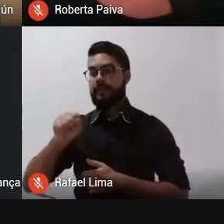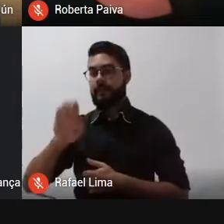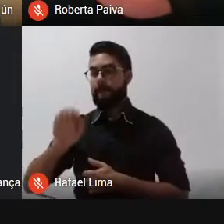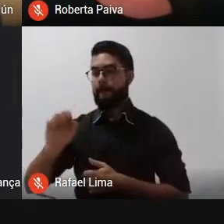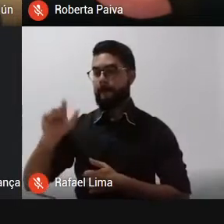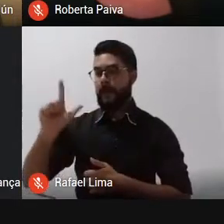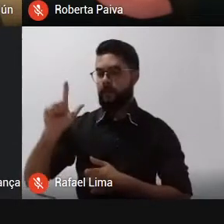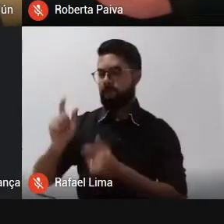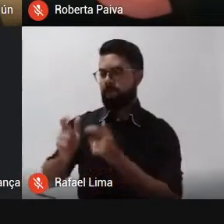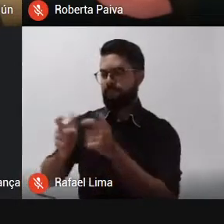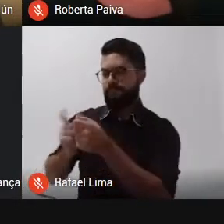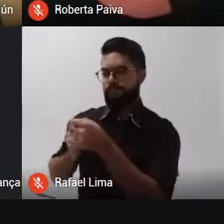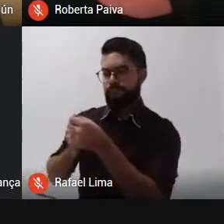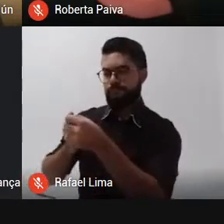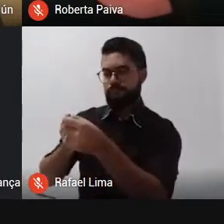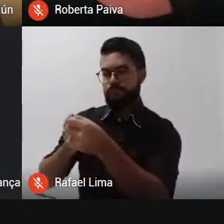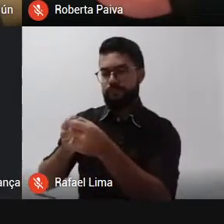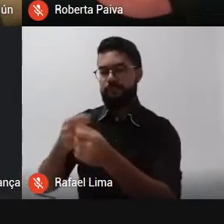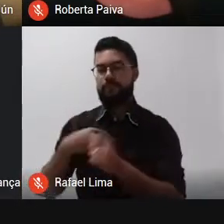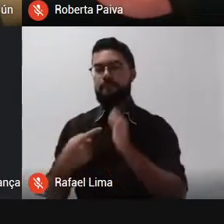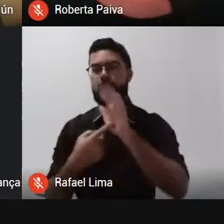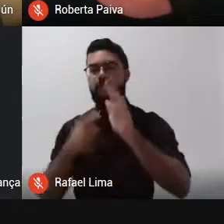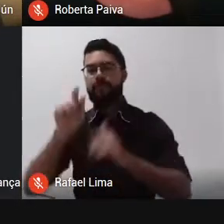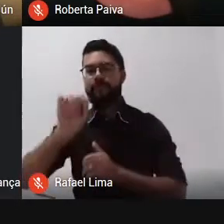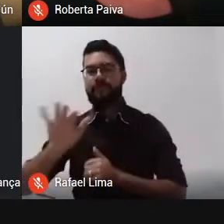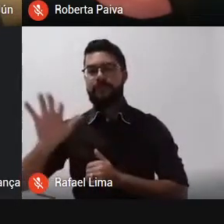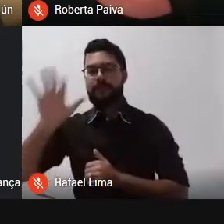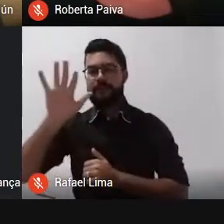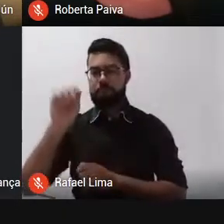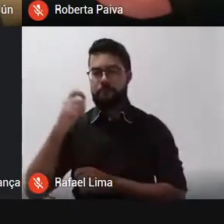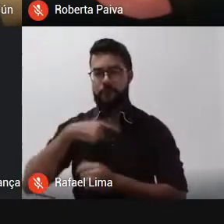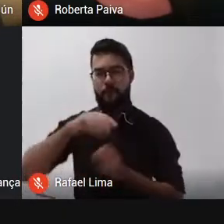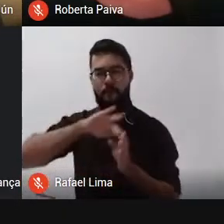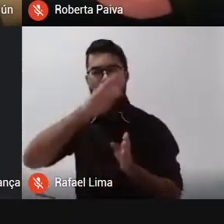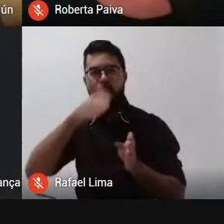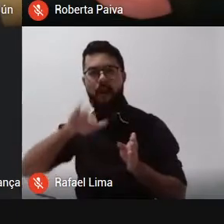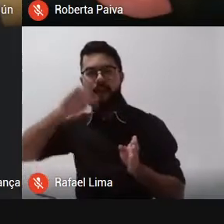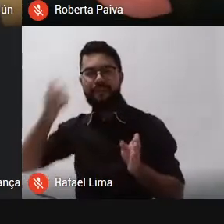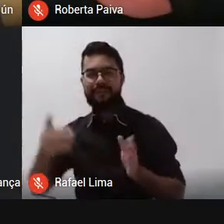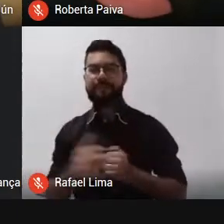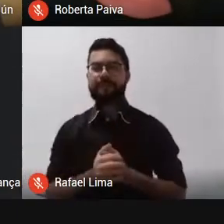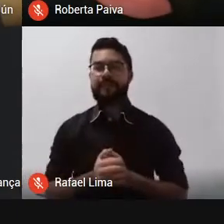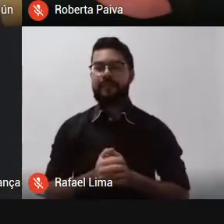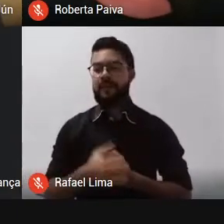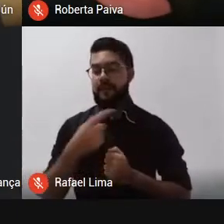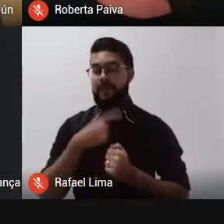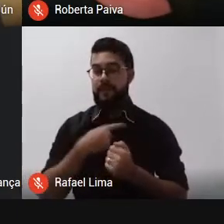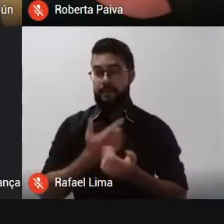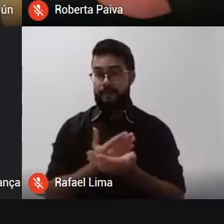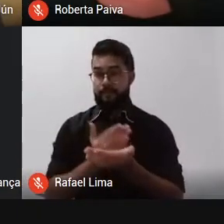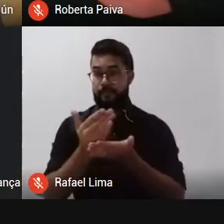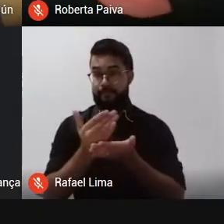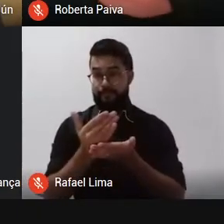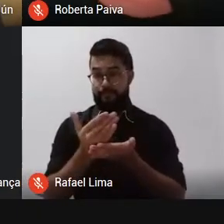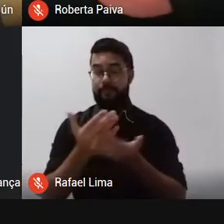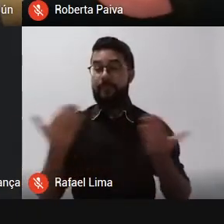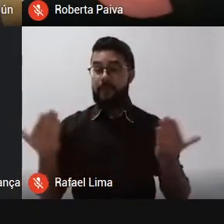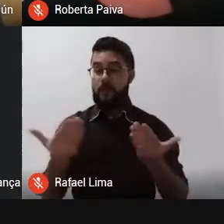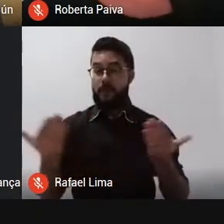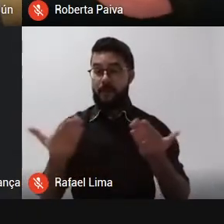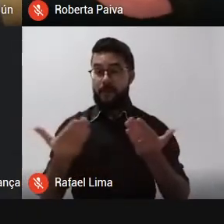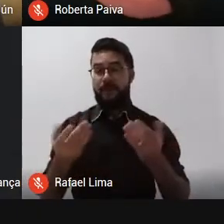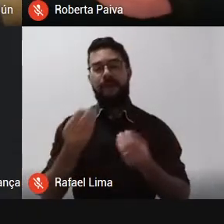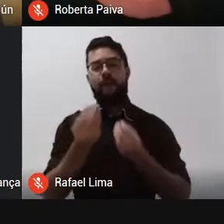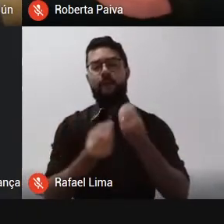Paraíba, eu trouxe uma foto aí entre essas serras, né, e vou começar pelo eixo do